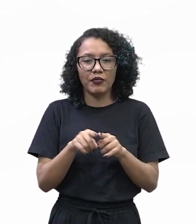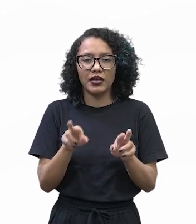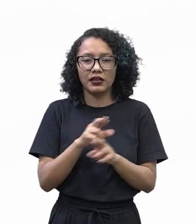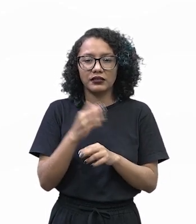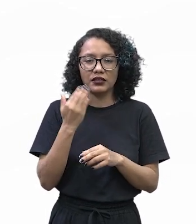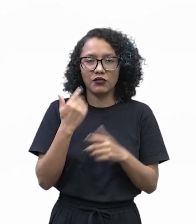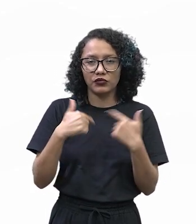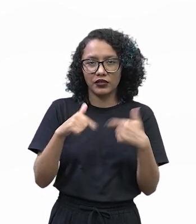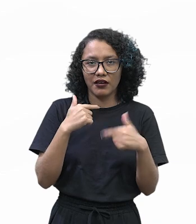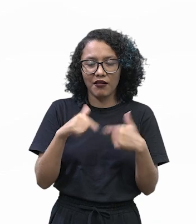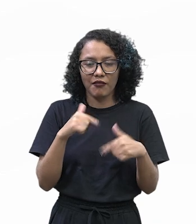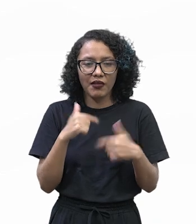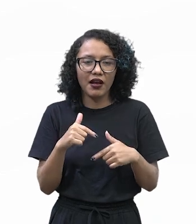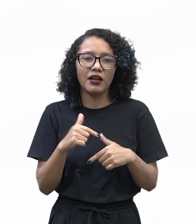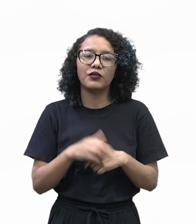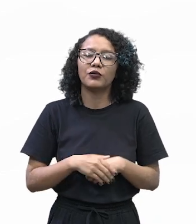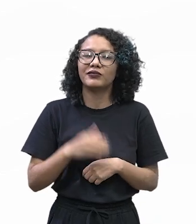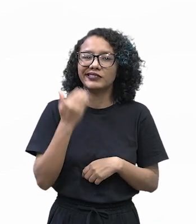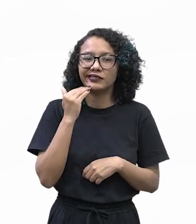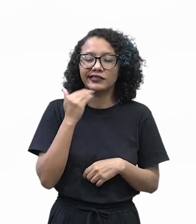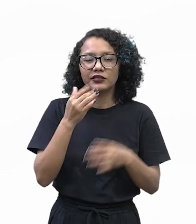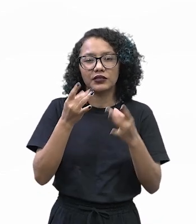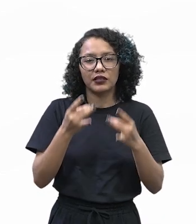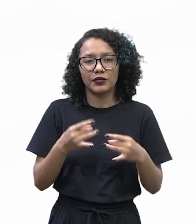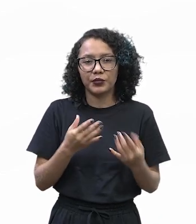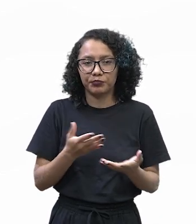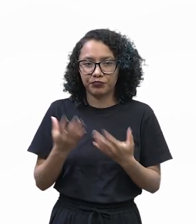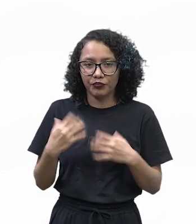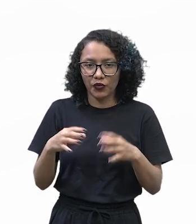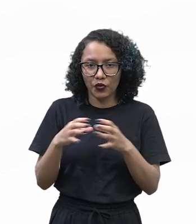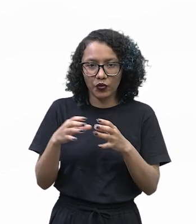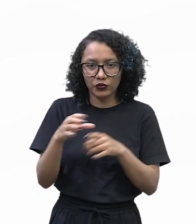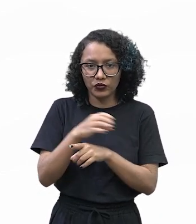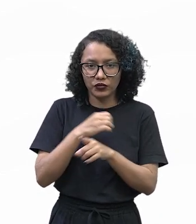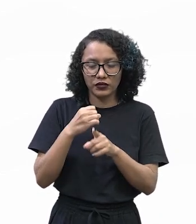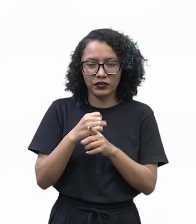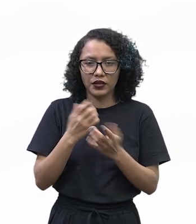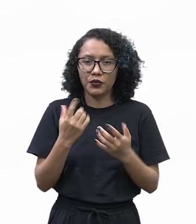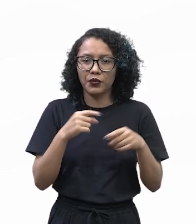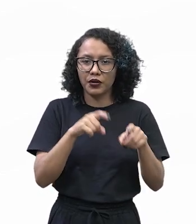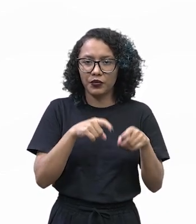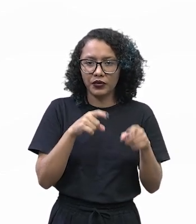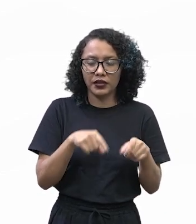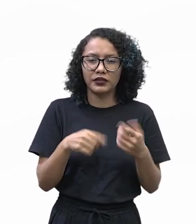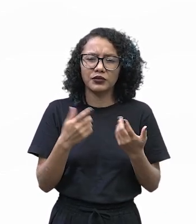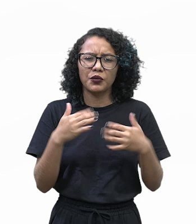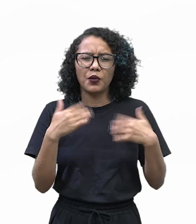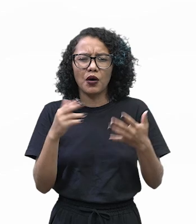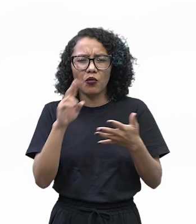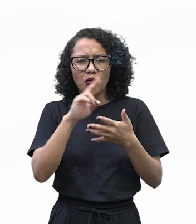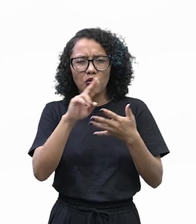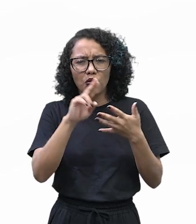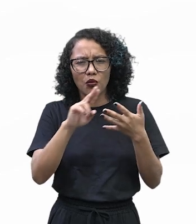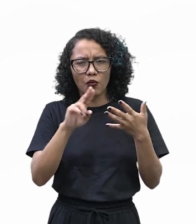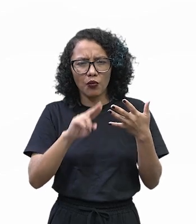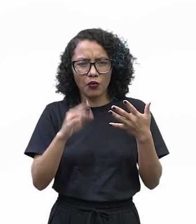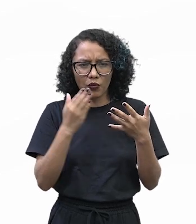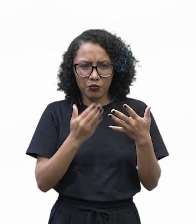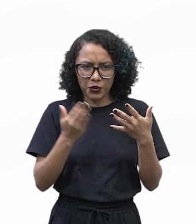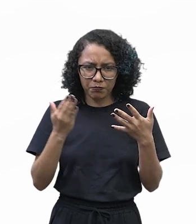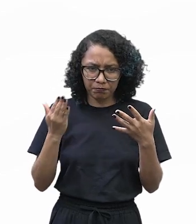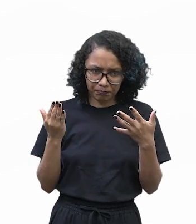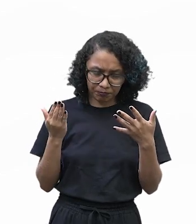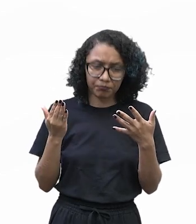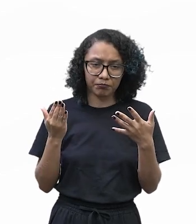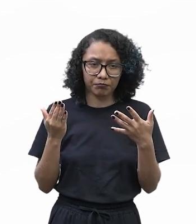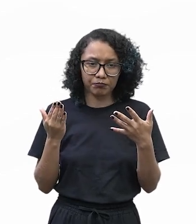detalhamento os movimentos sociais, camponeses, canudos, cabanagem, contestado, ligas